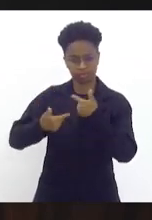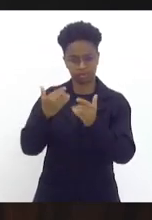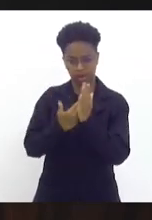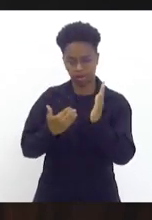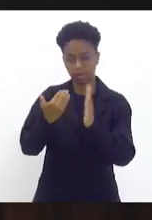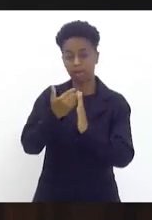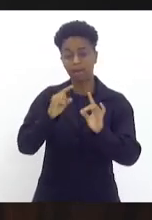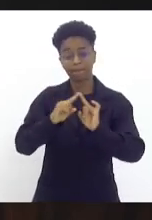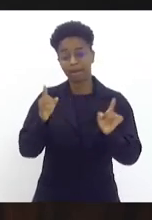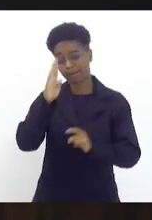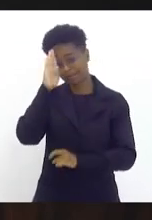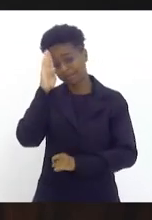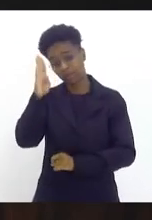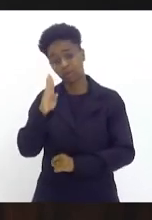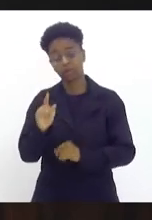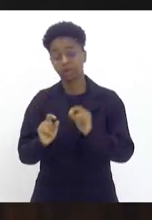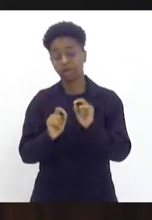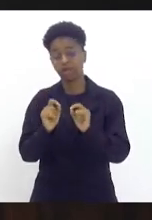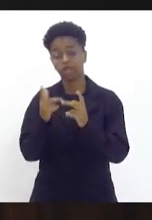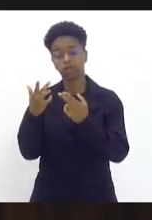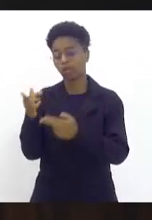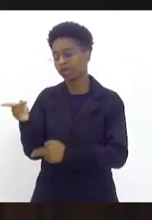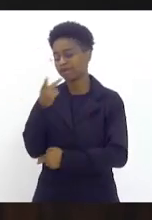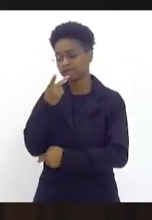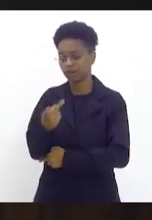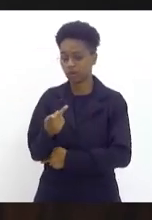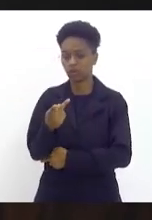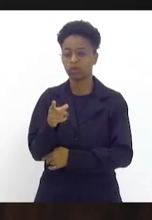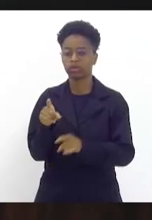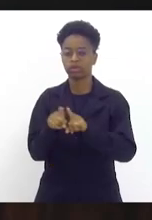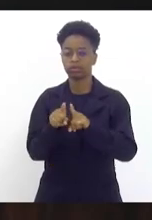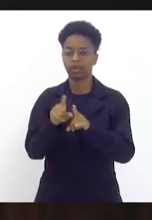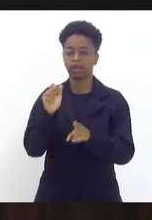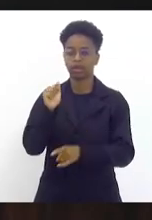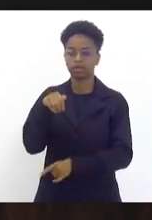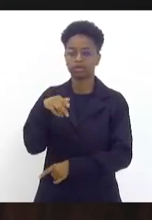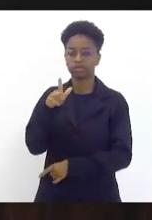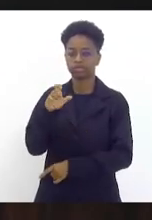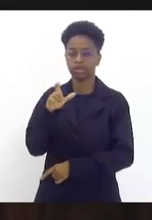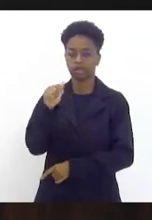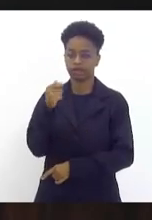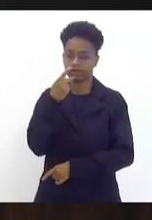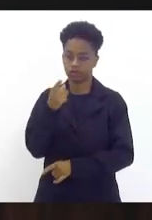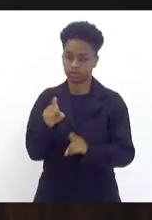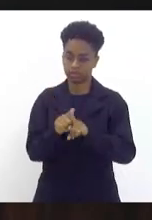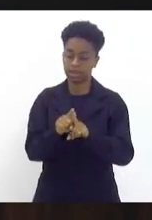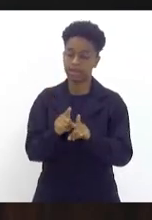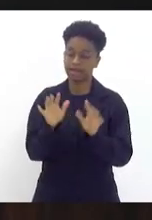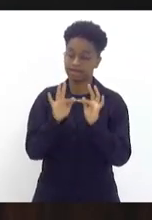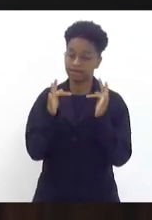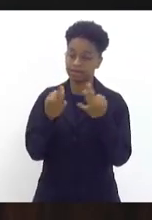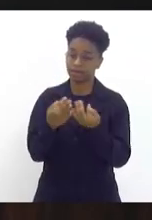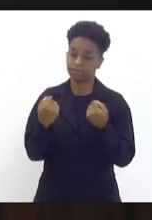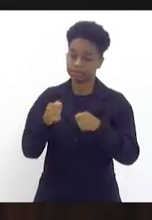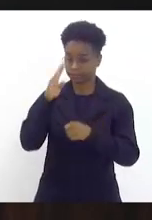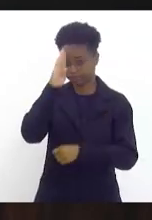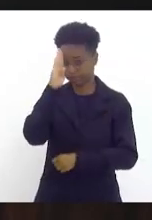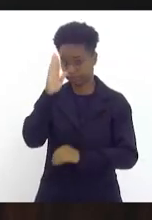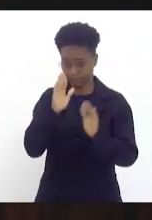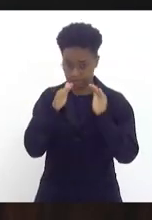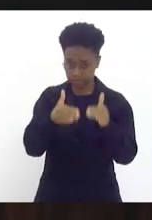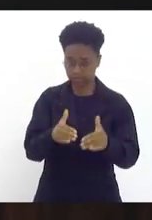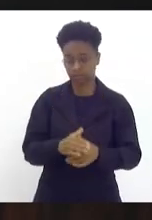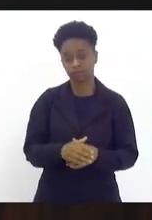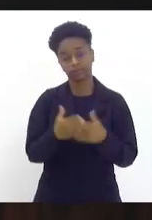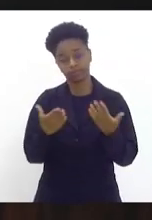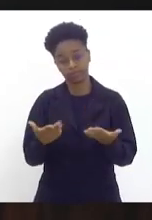Mas isso é prioridade, porque, como a professora Adriana disse, a professora doutora Ângela Gandra também, a família, ela precisa ser prioridade. E